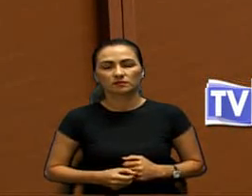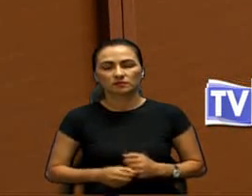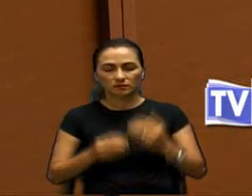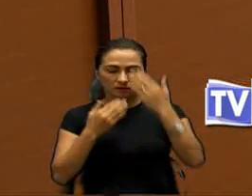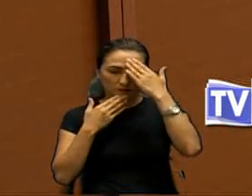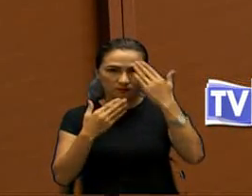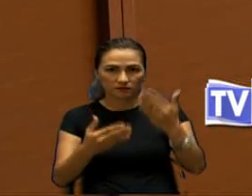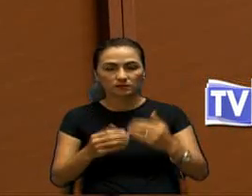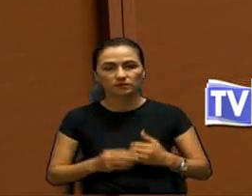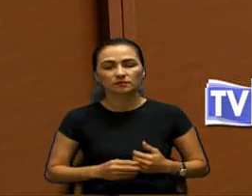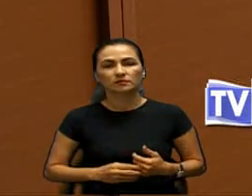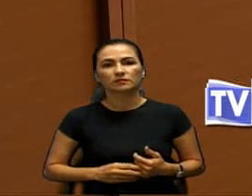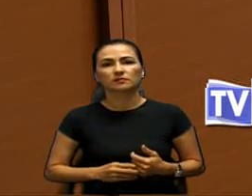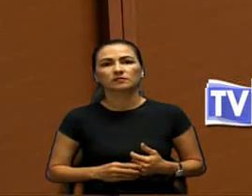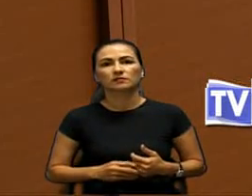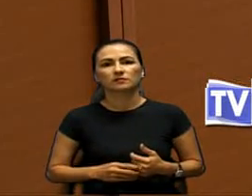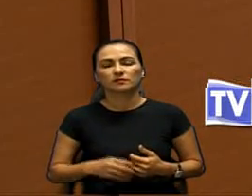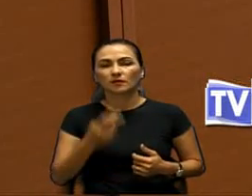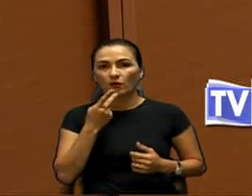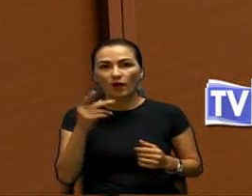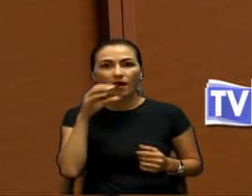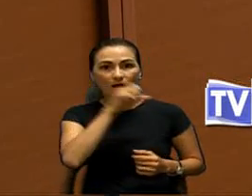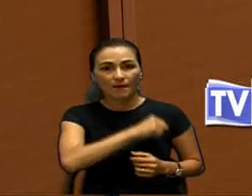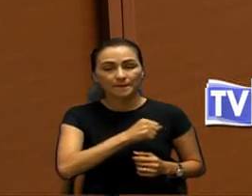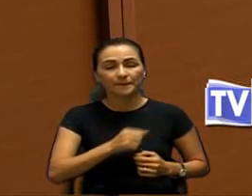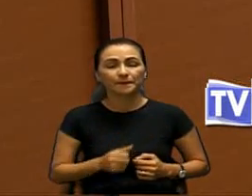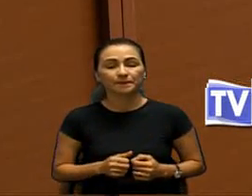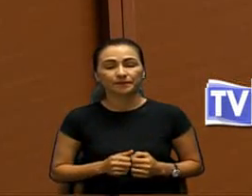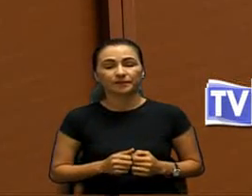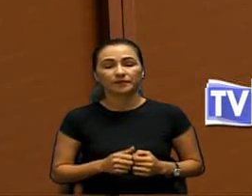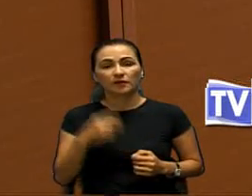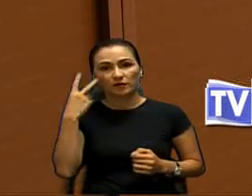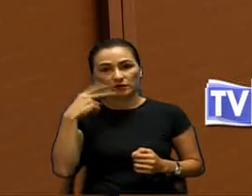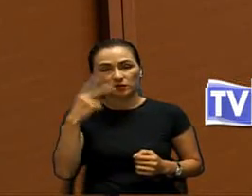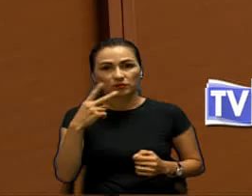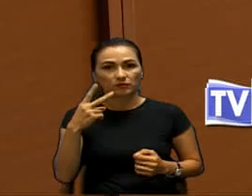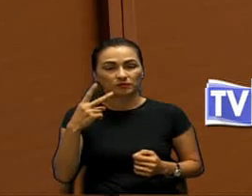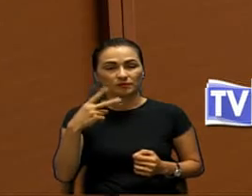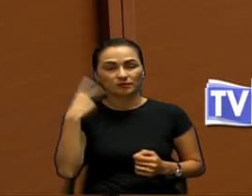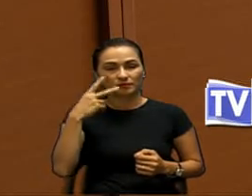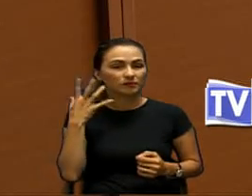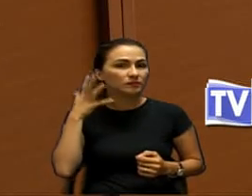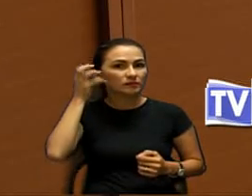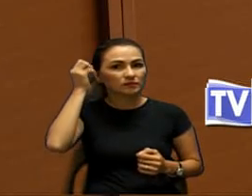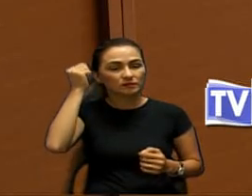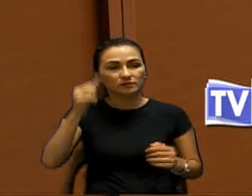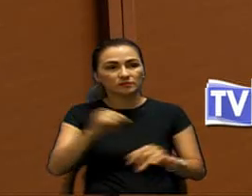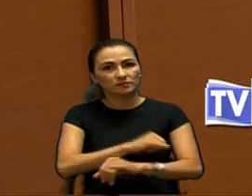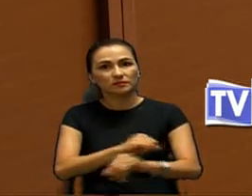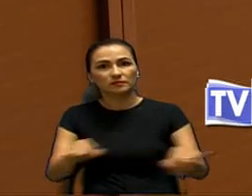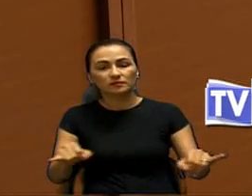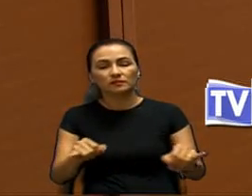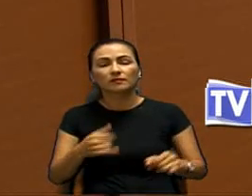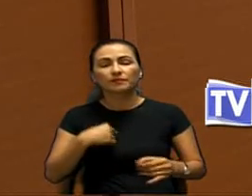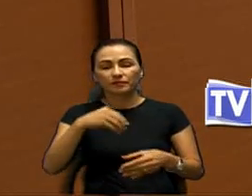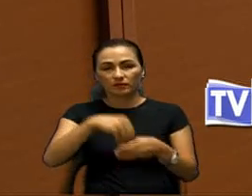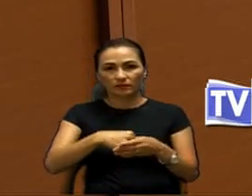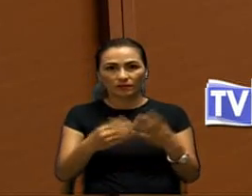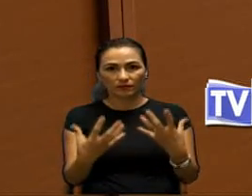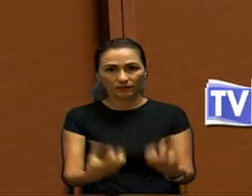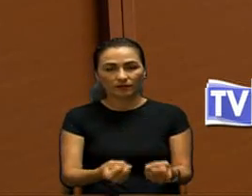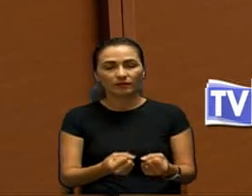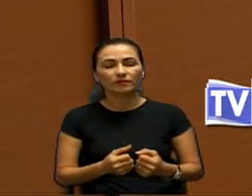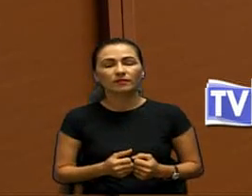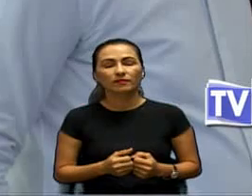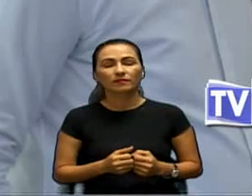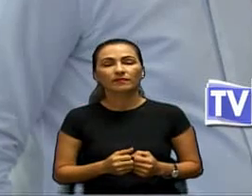Obrigado, senhor presidente. Eu gostaria de rapidamente dizer, engenheiro Martinez, vereadora Fernanda, demais vereadores e vereadores, sim, votarei a favor desse projeto.